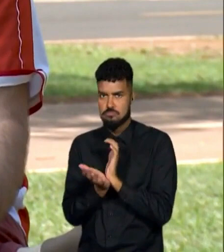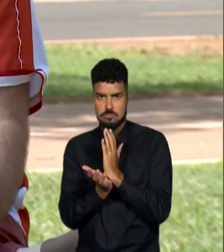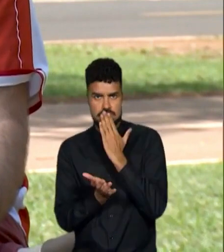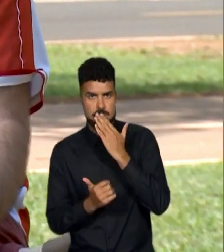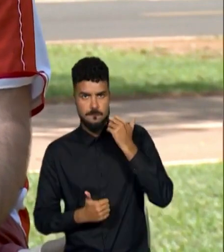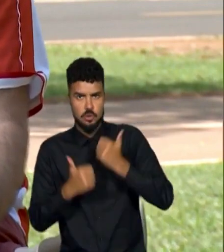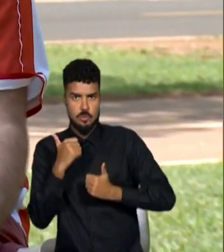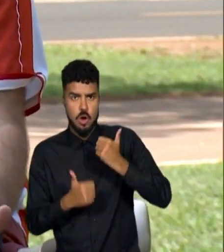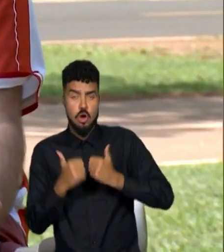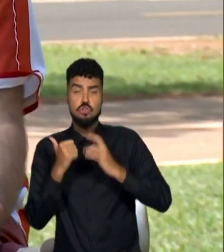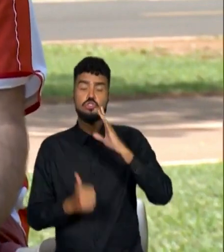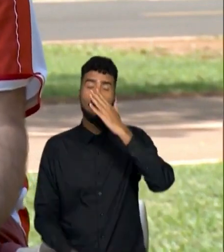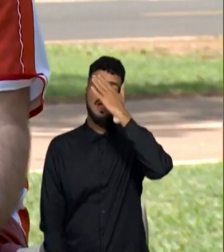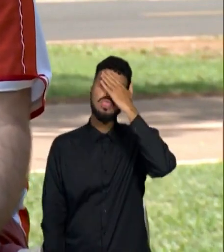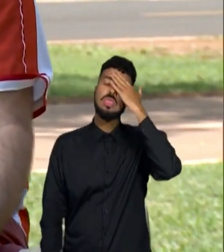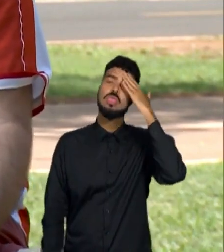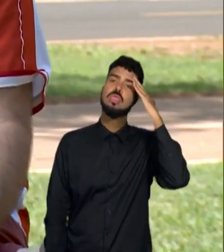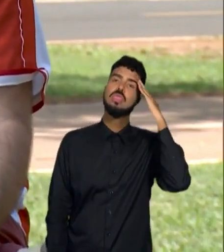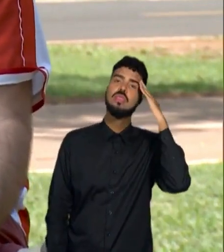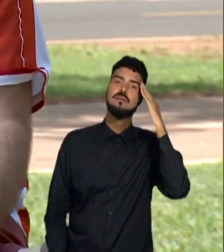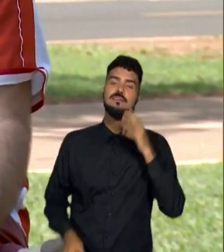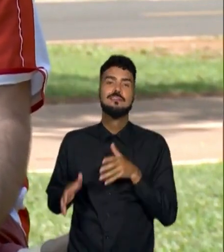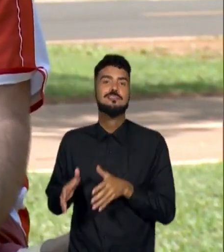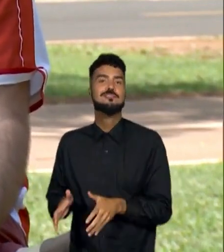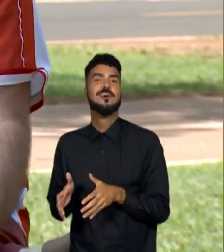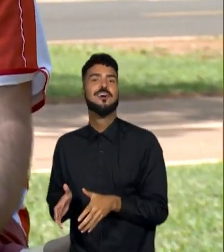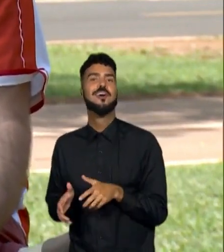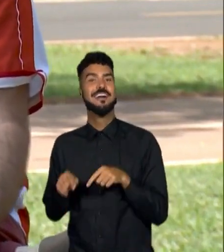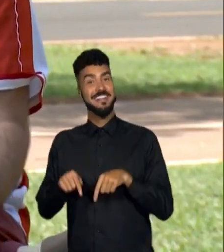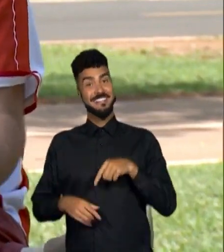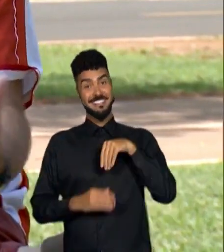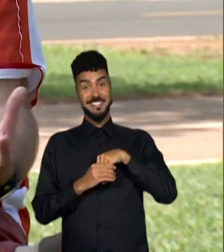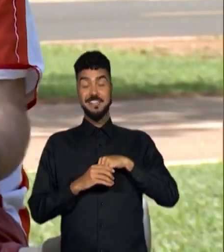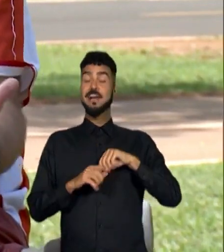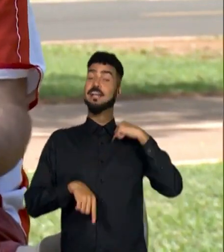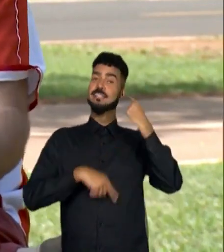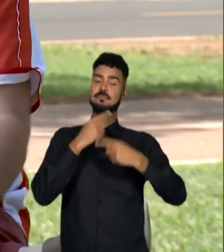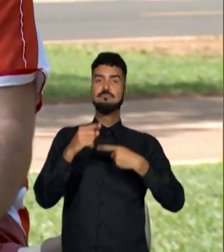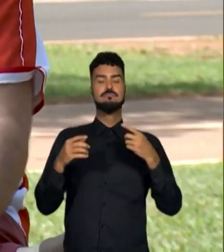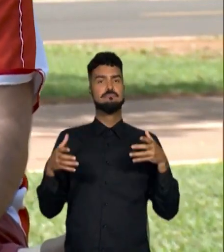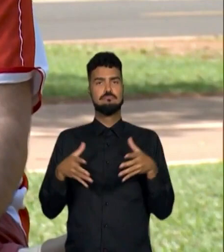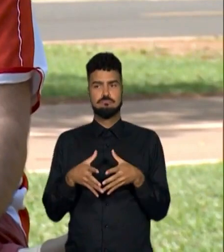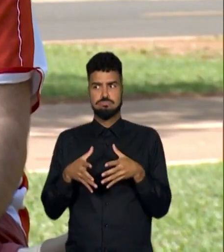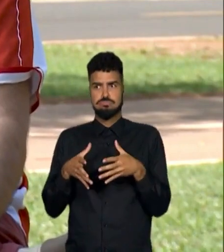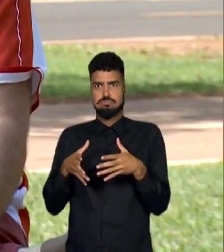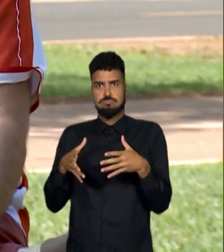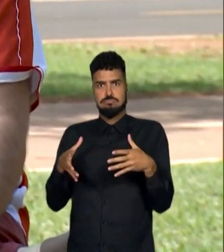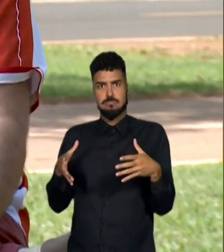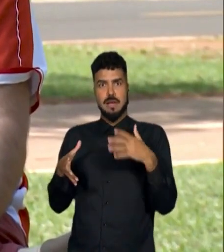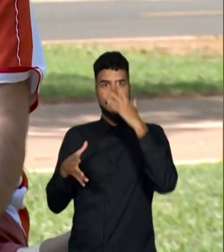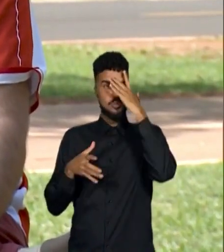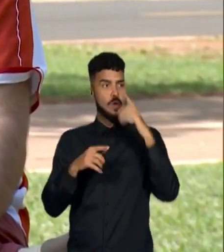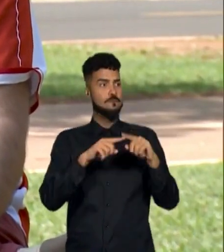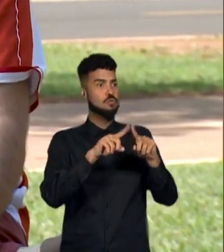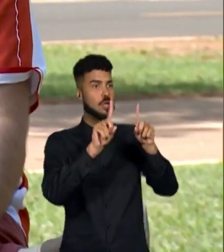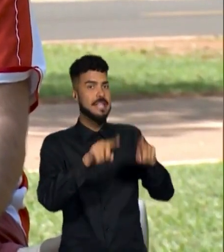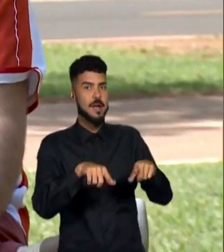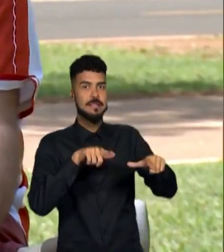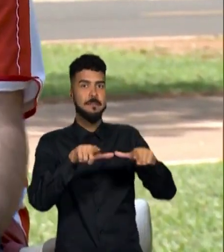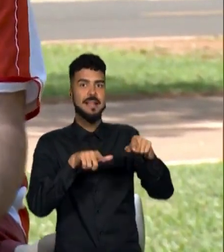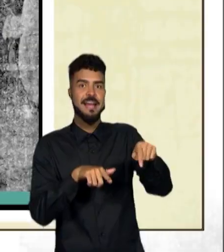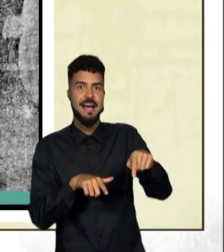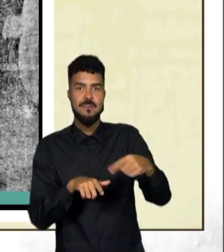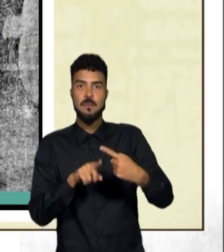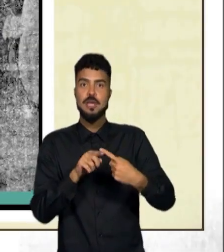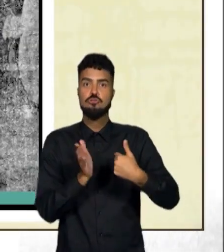para distração deles próprios, mas também acabaram concentrando grandes parcelas do operariado da fábrica. Eles precisavam